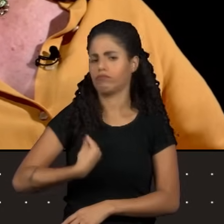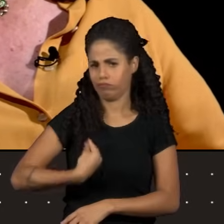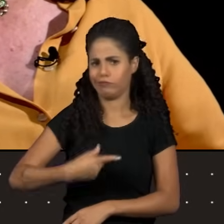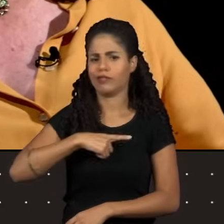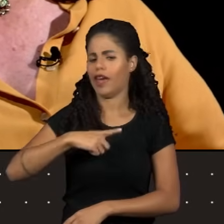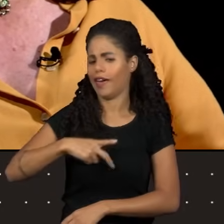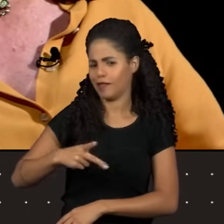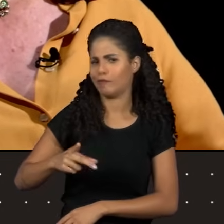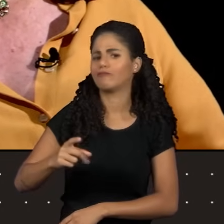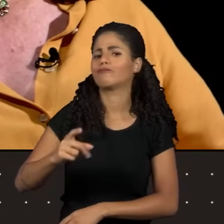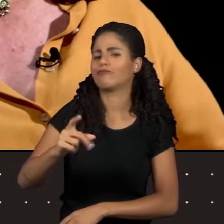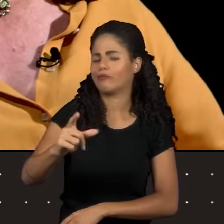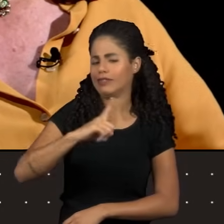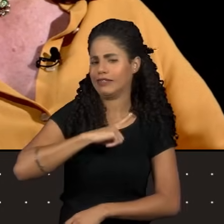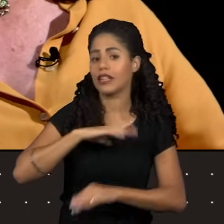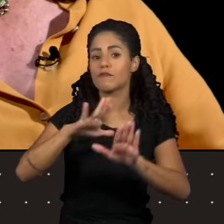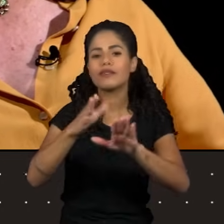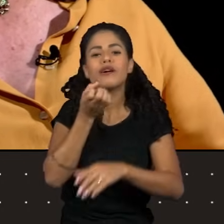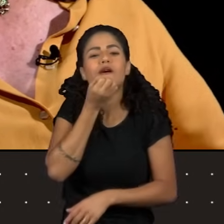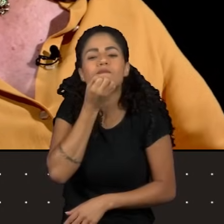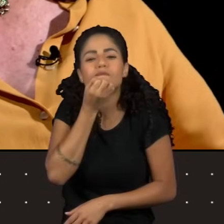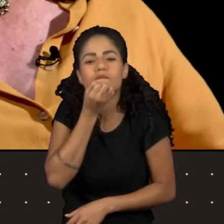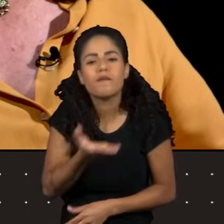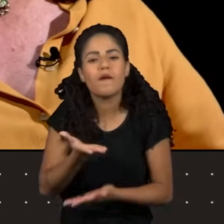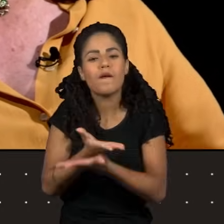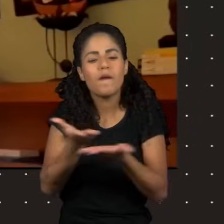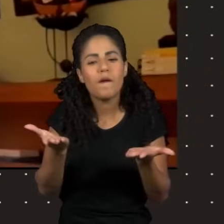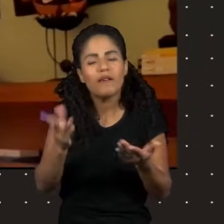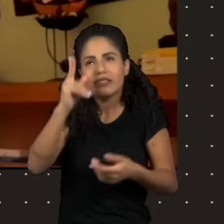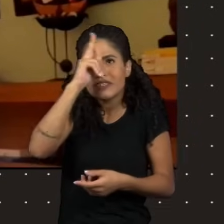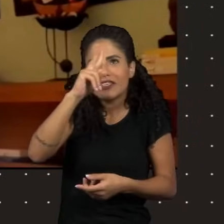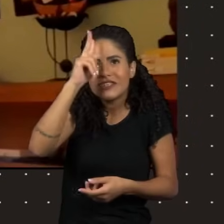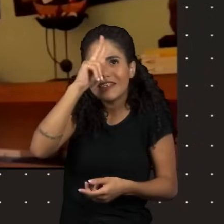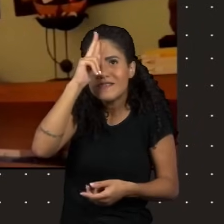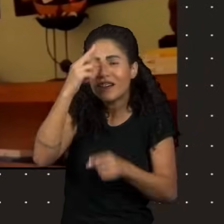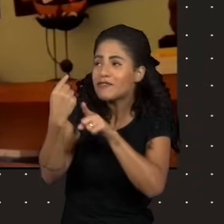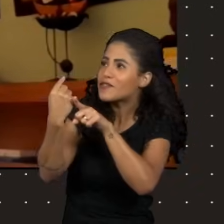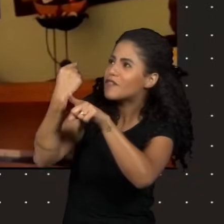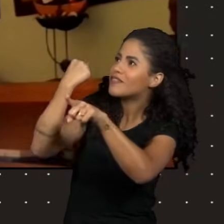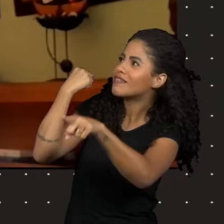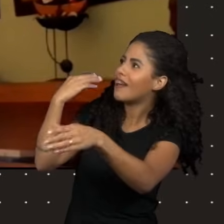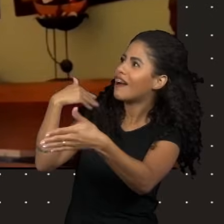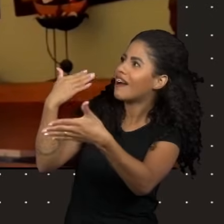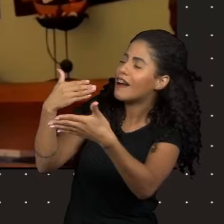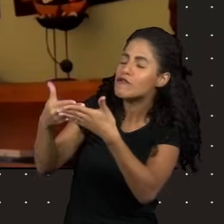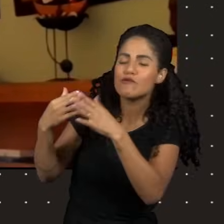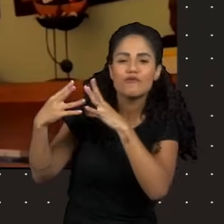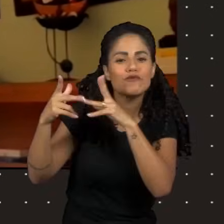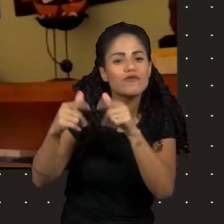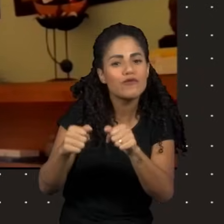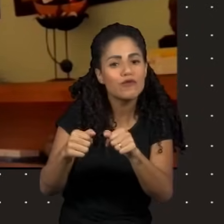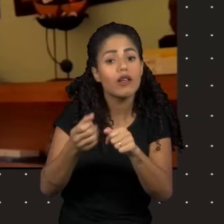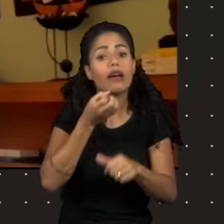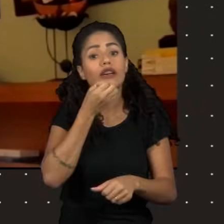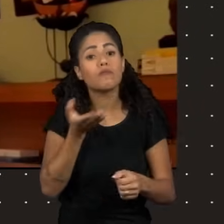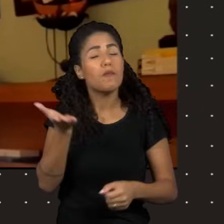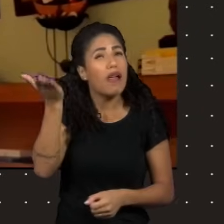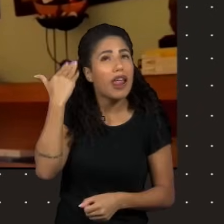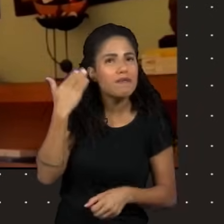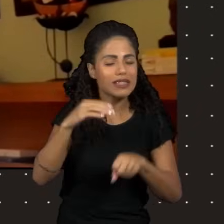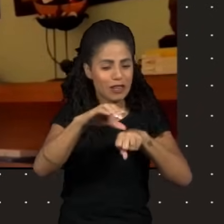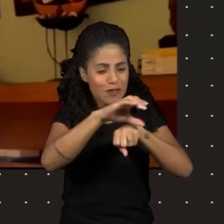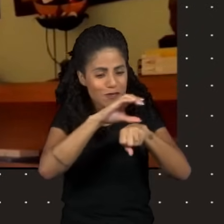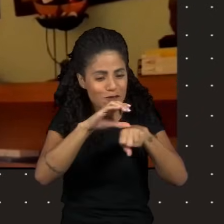frente, mas é tão bom hoje respirar e saber que bom que eu escolhi aquele curso, que bom que eu me formei